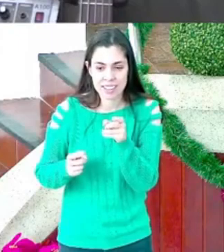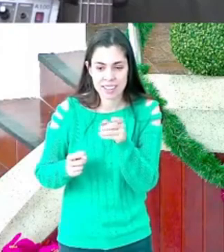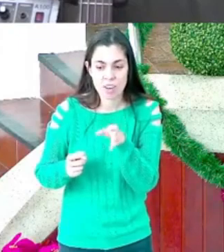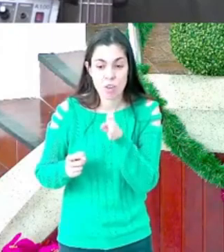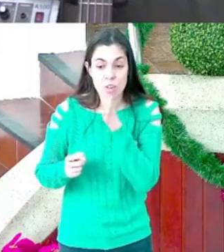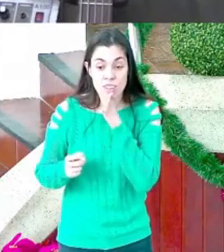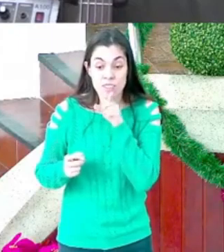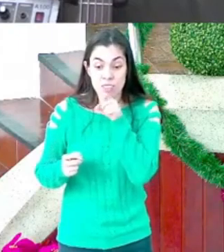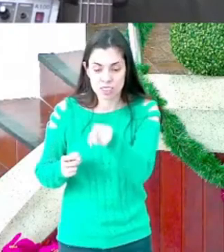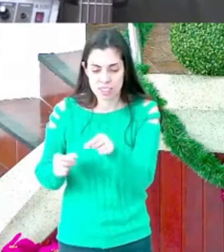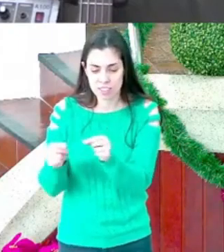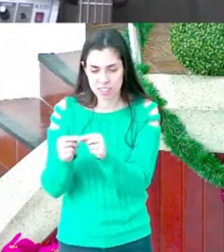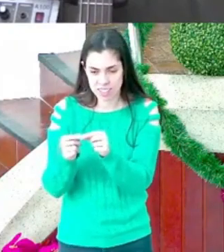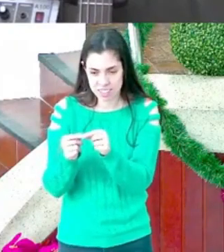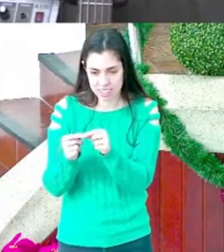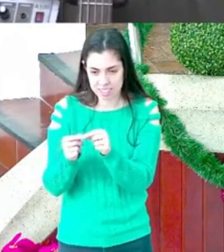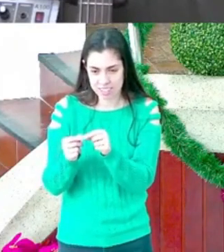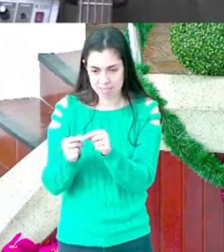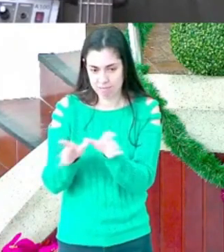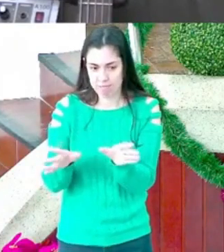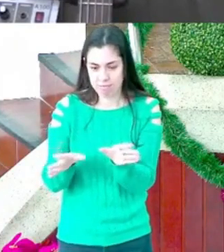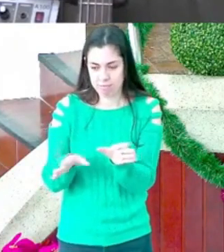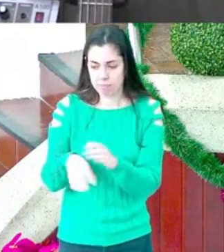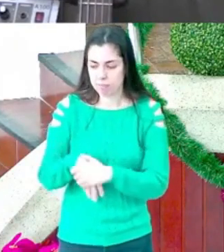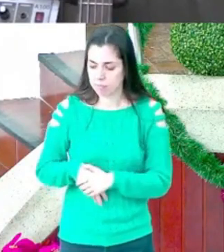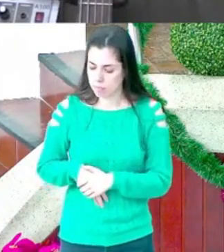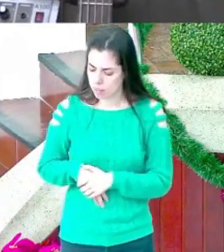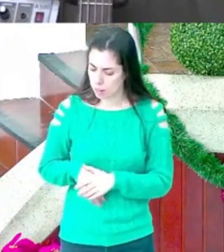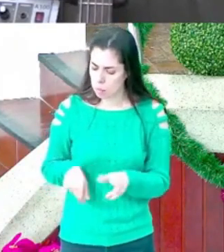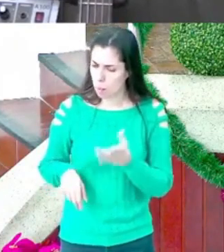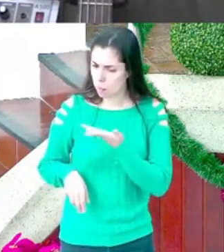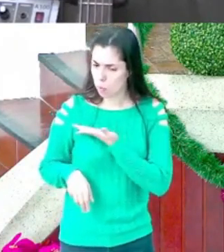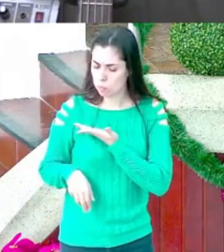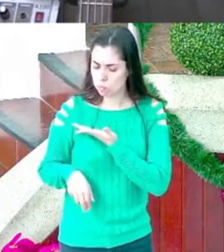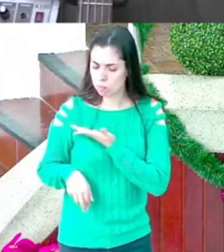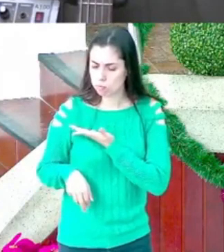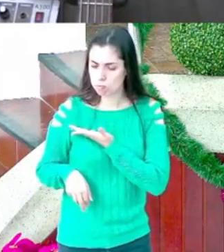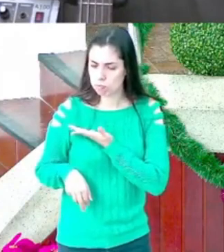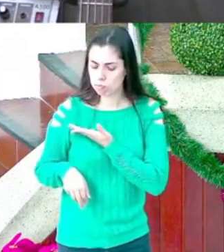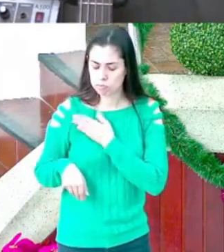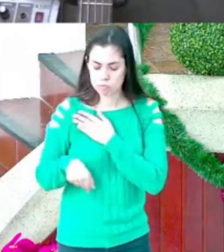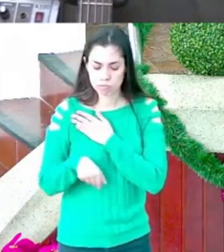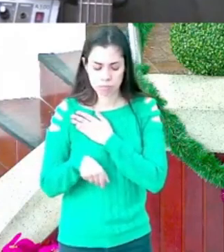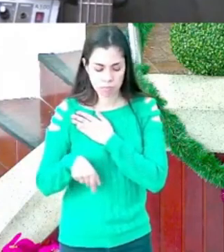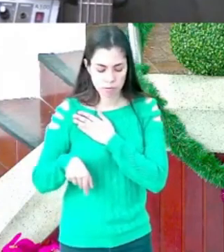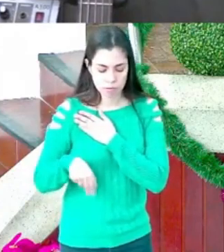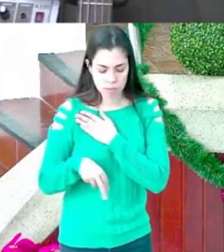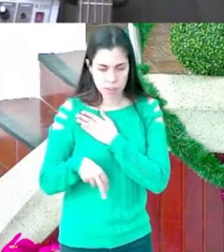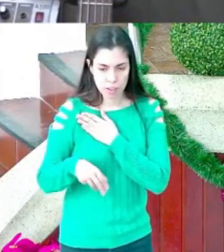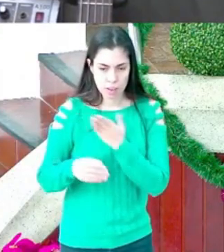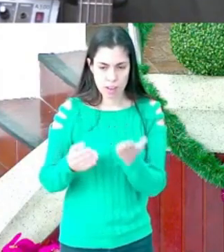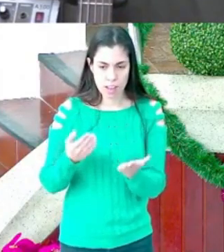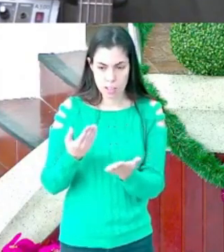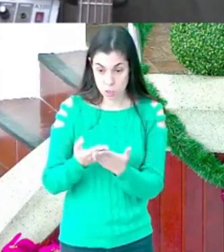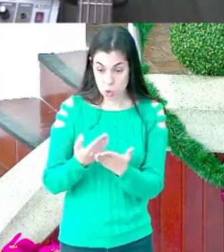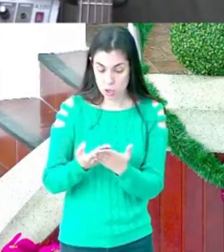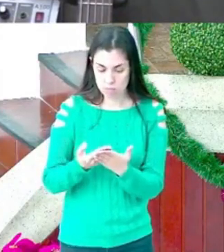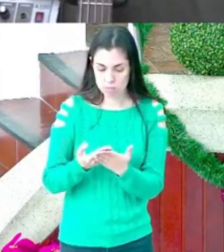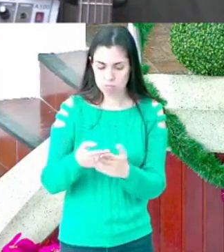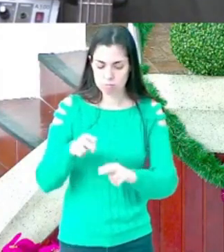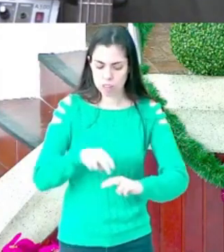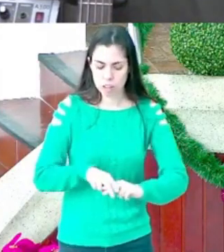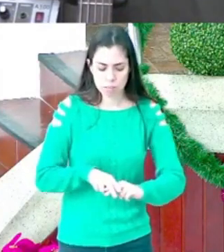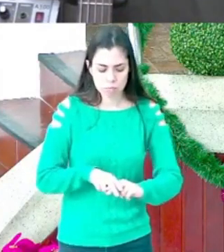boas. Talvez um presentinho deixado na carteira da escola,